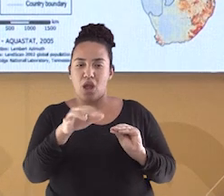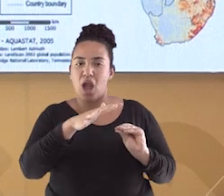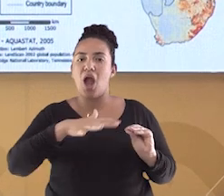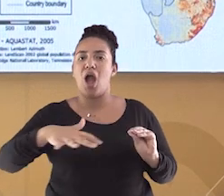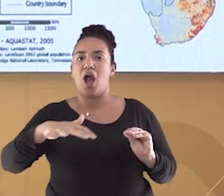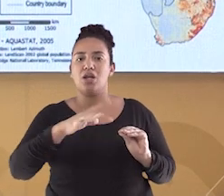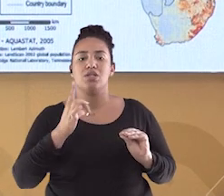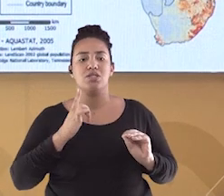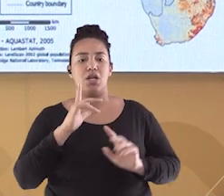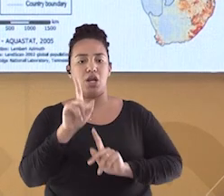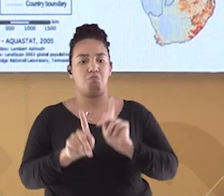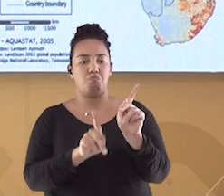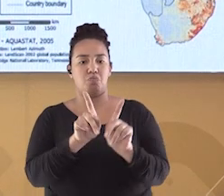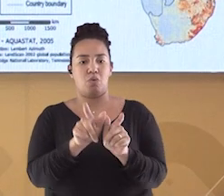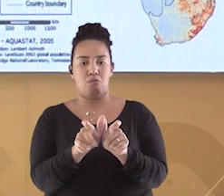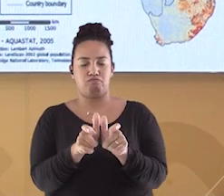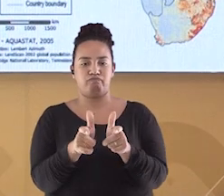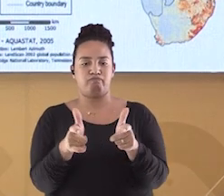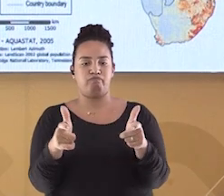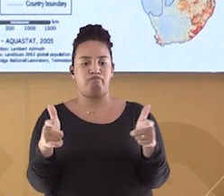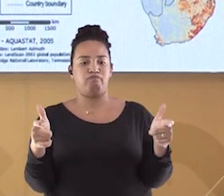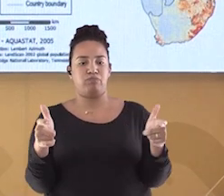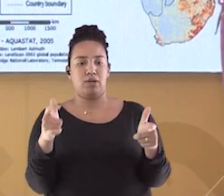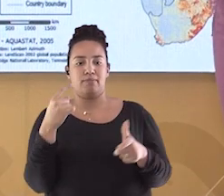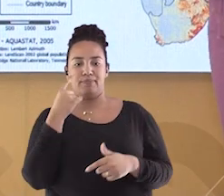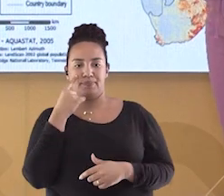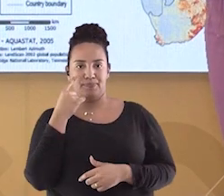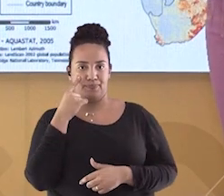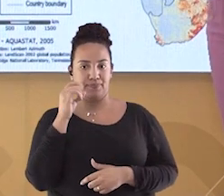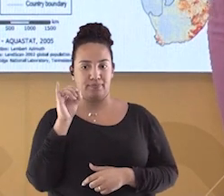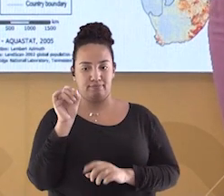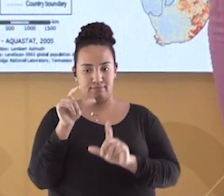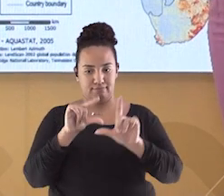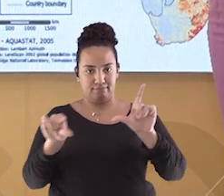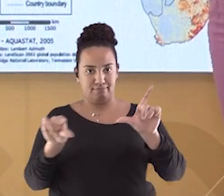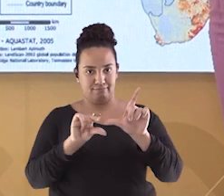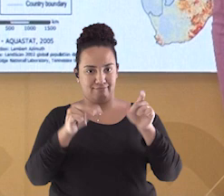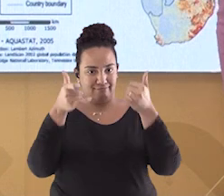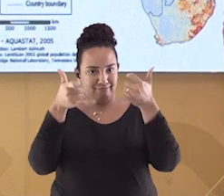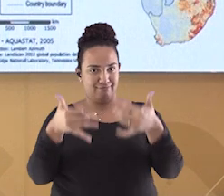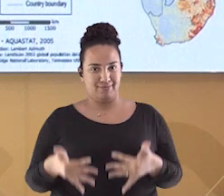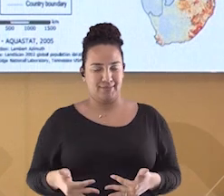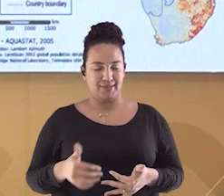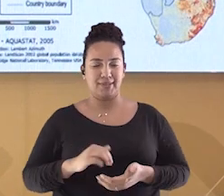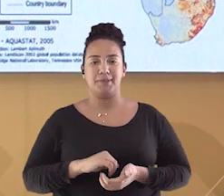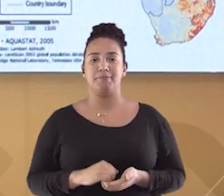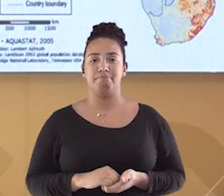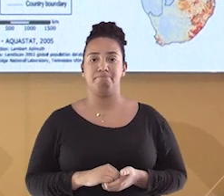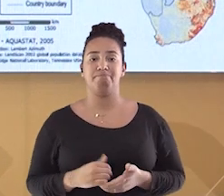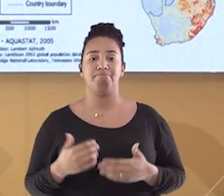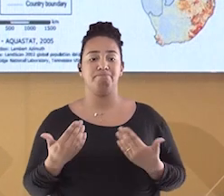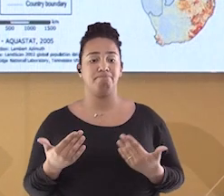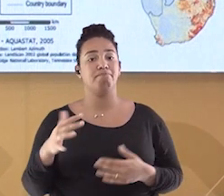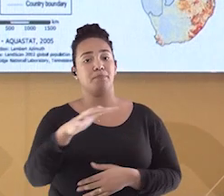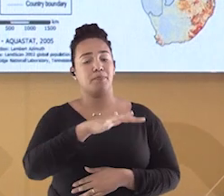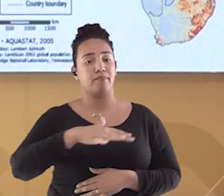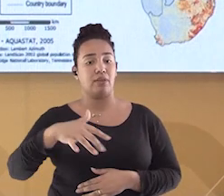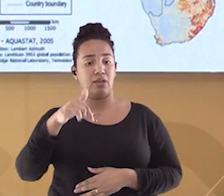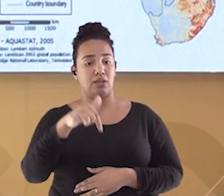com maiores densidades demográficas, como está aqui também presente na legenda. A região da